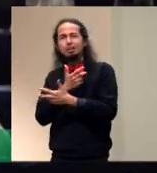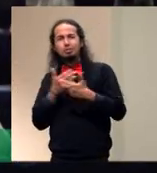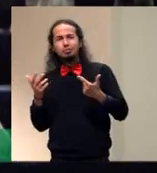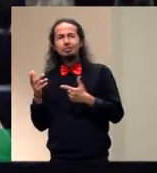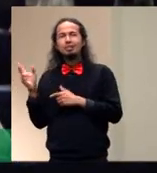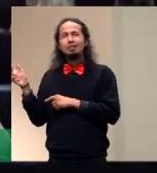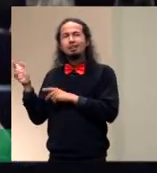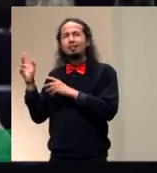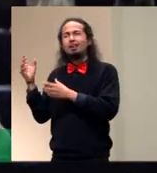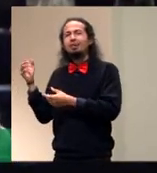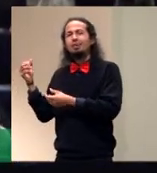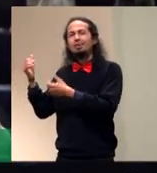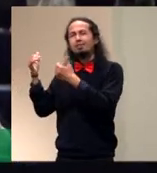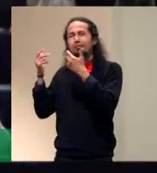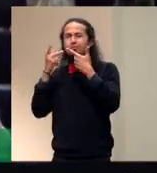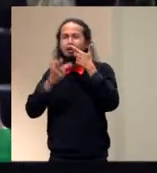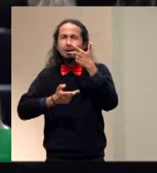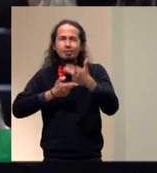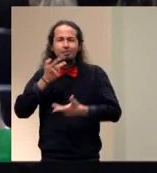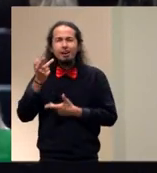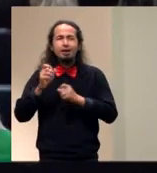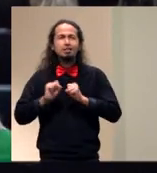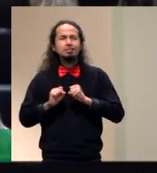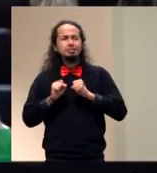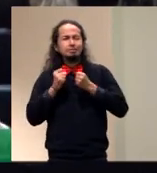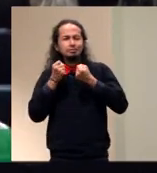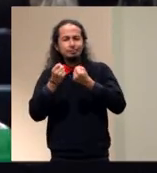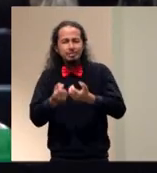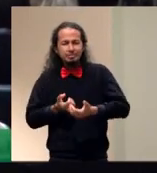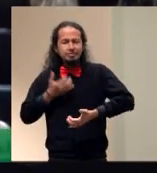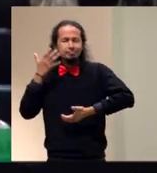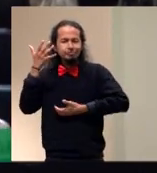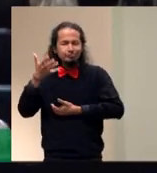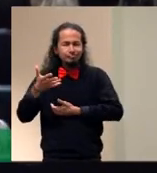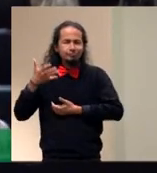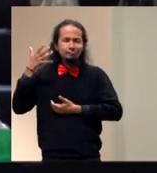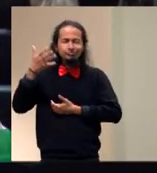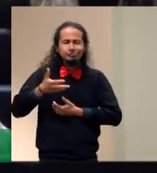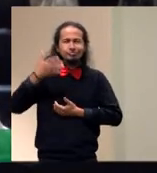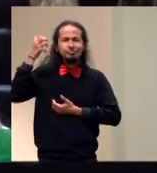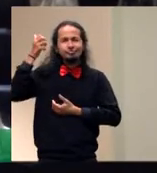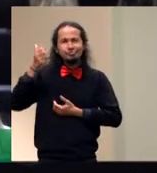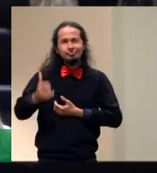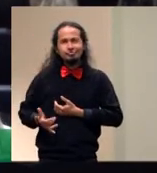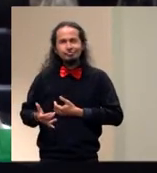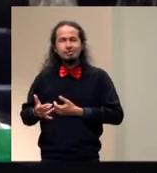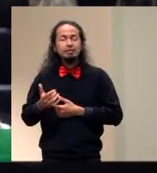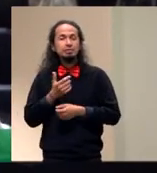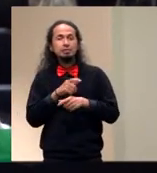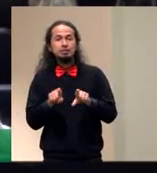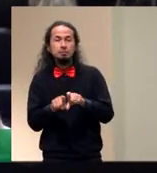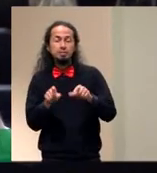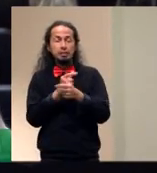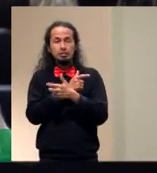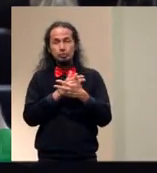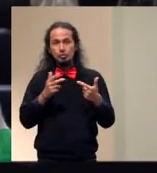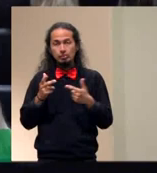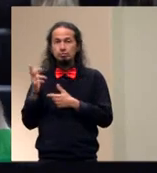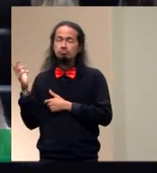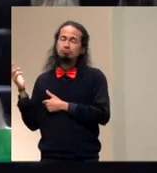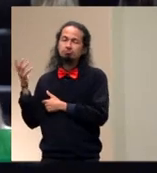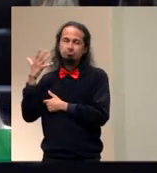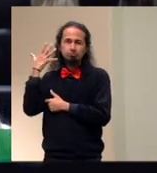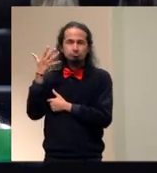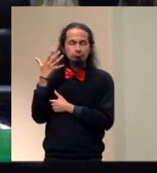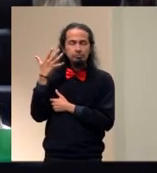reafirmar, nos pressupostos que tu vens reafirmar e nas questões que ela também coloca, que fazem com